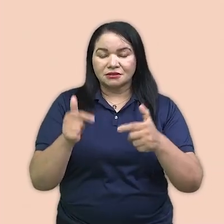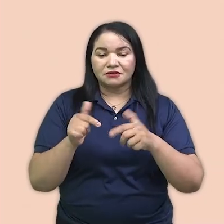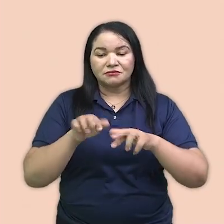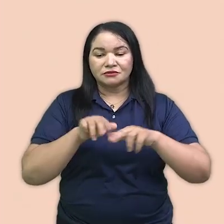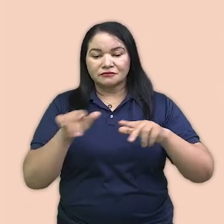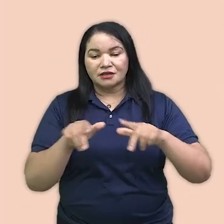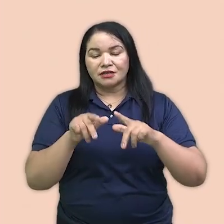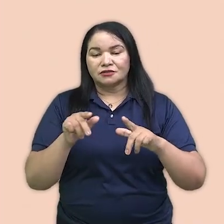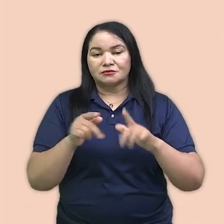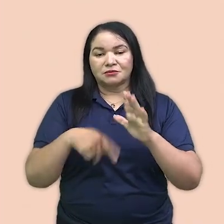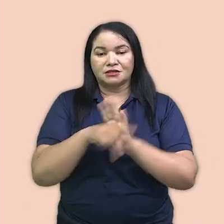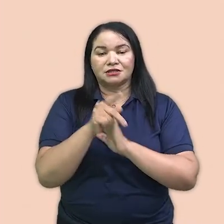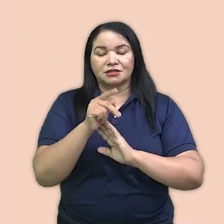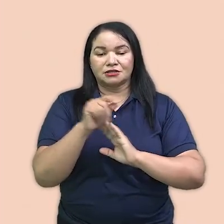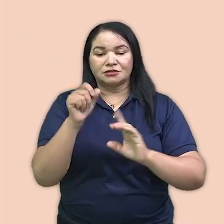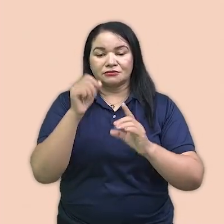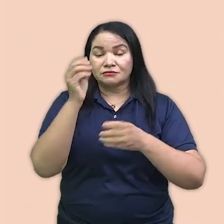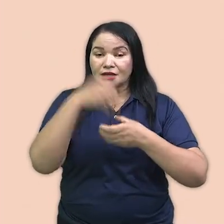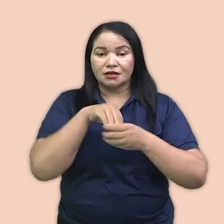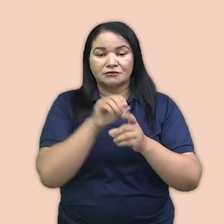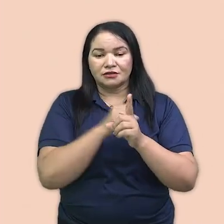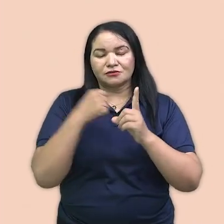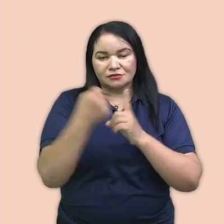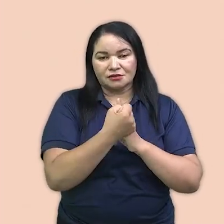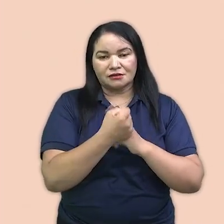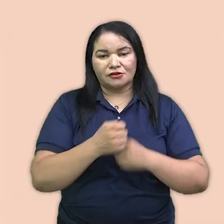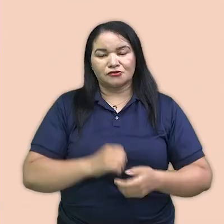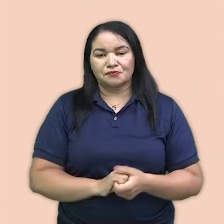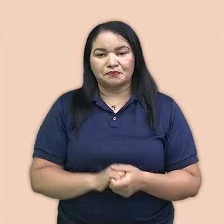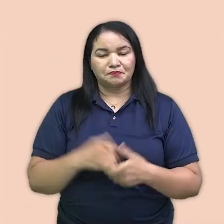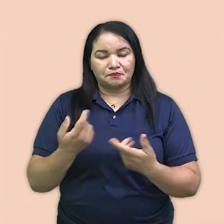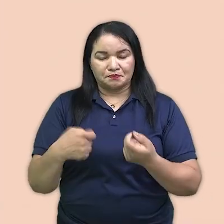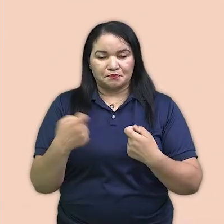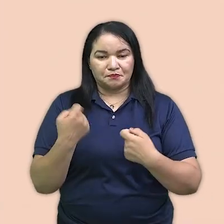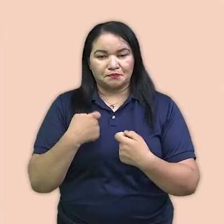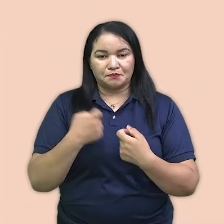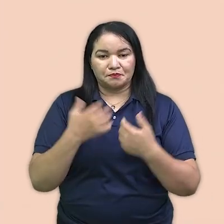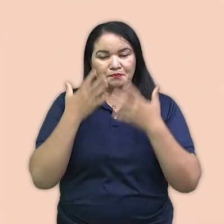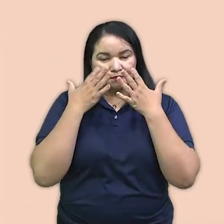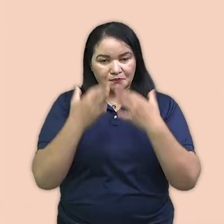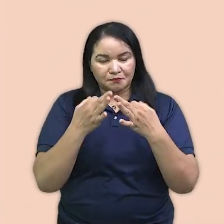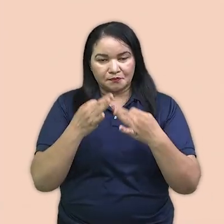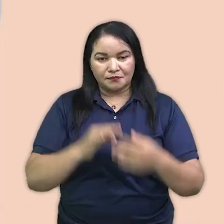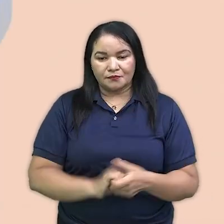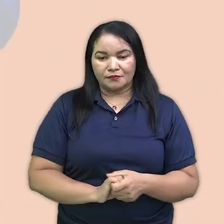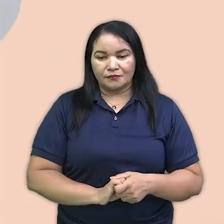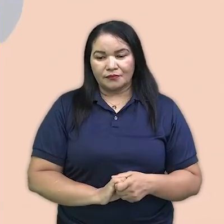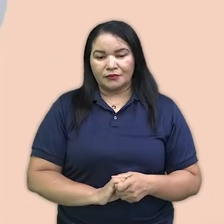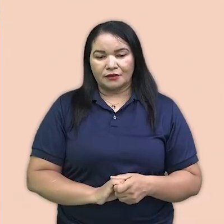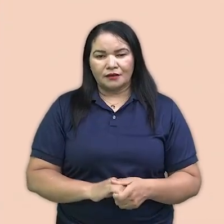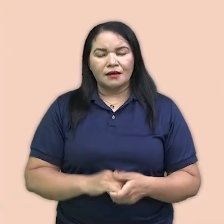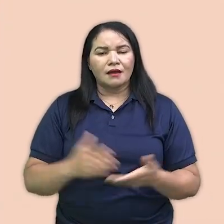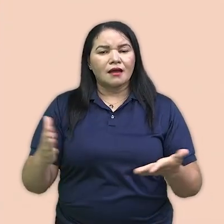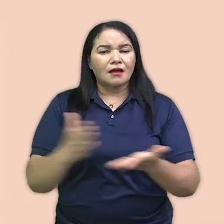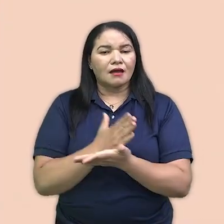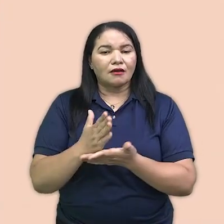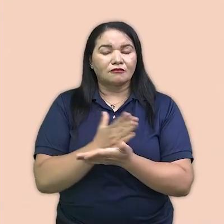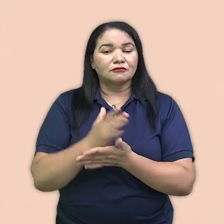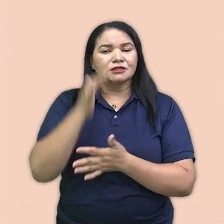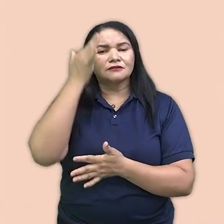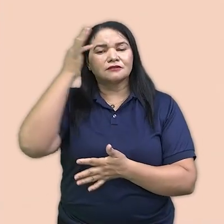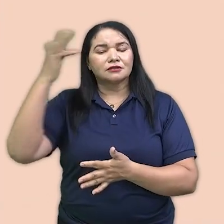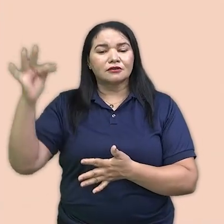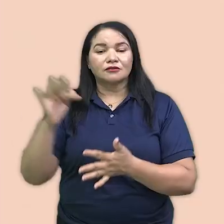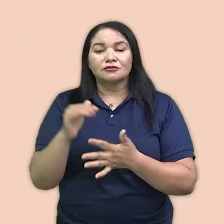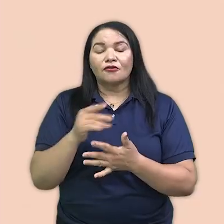tudo que vai acontecer dentro da sociedade, tá bom? É bom prestar bem atenção nisso daí. Alguns filósofos trazem para